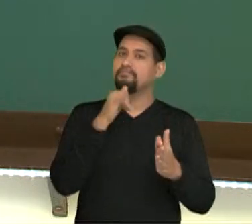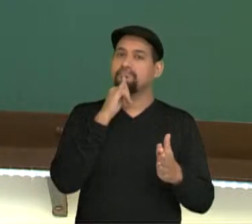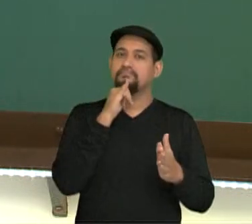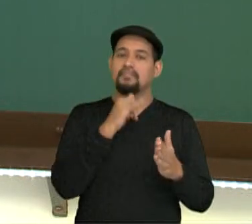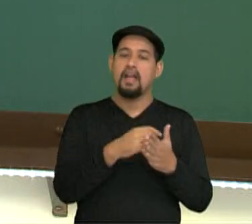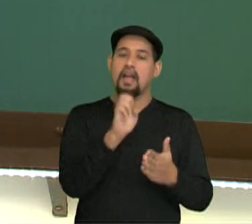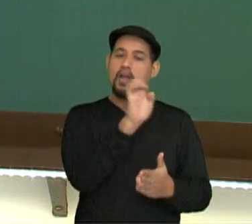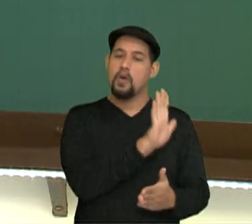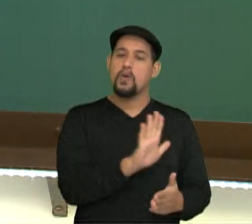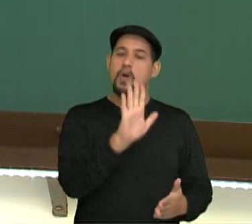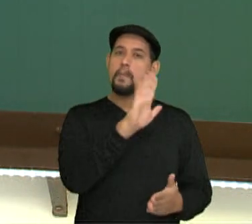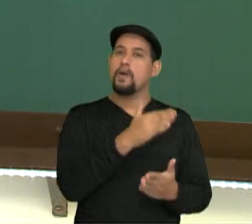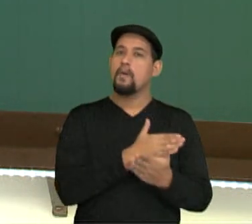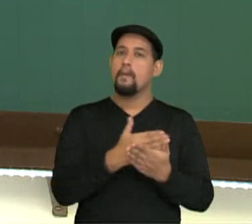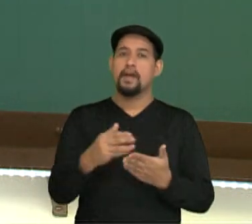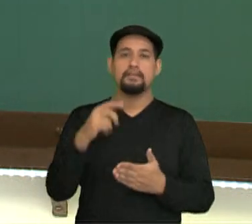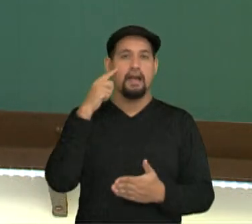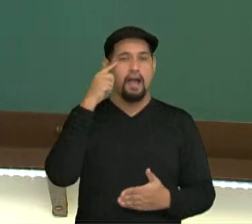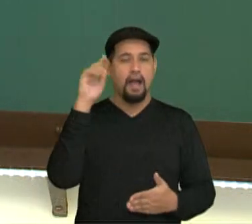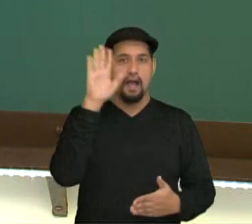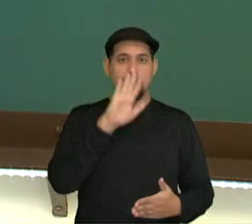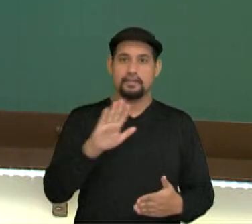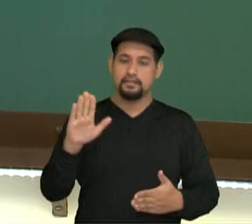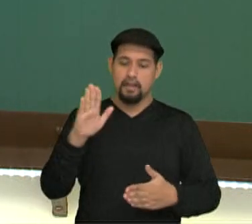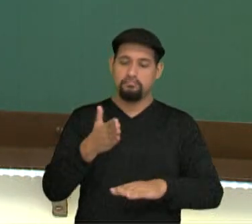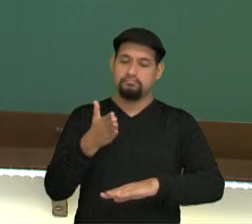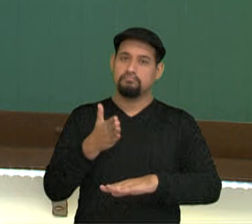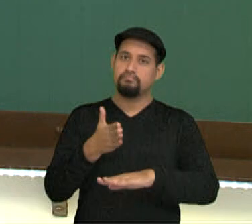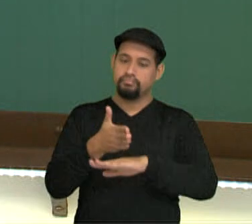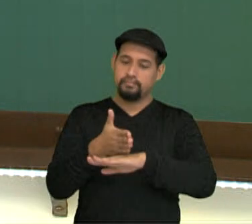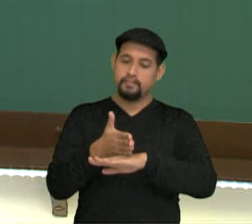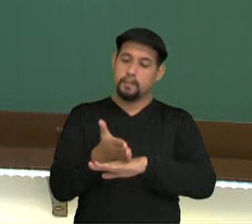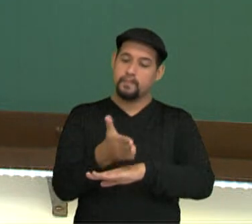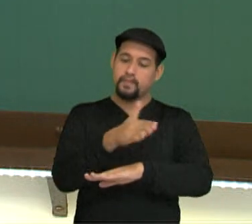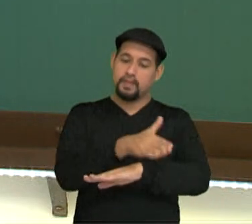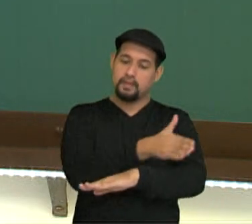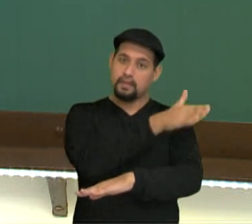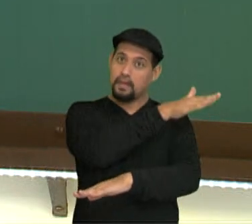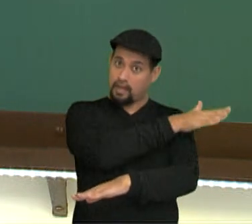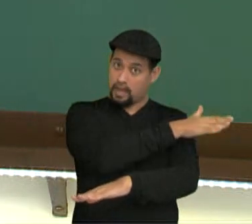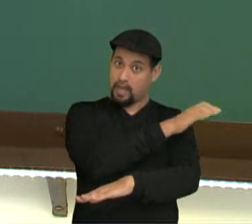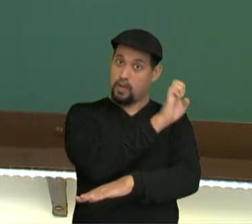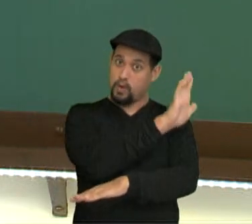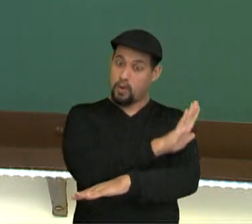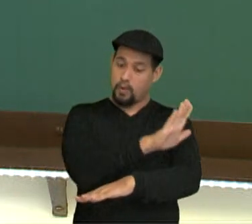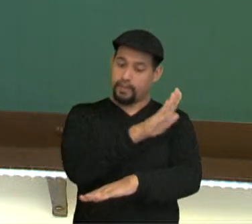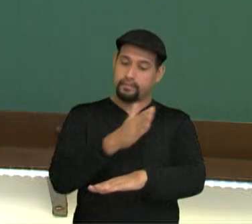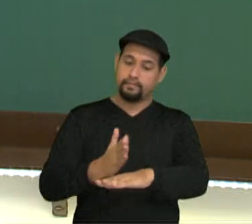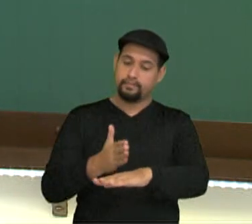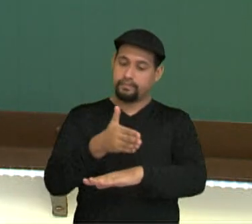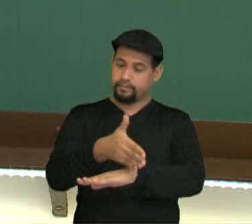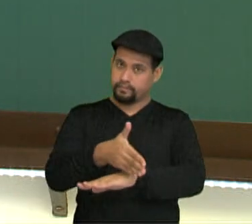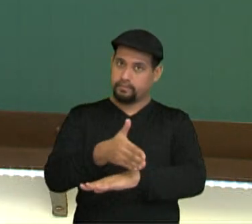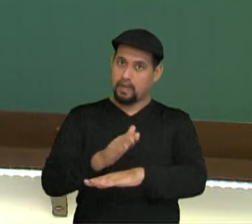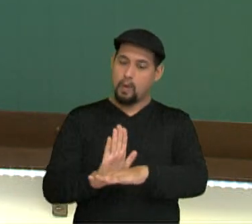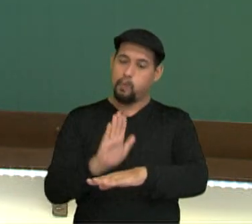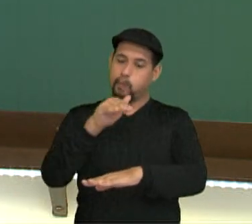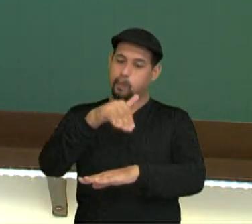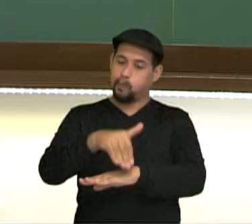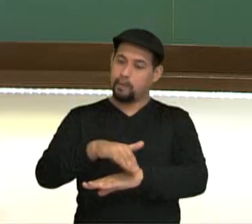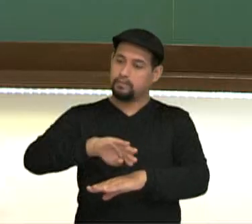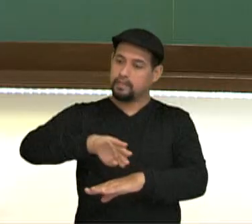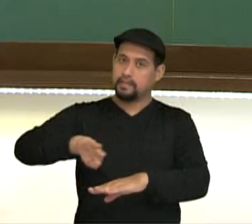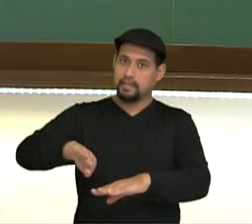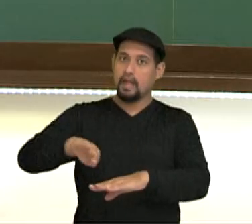Europa e aonde começa a Ásia. E esse conjunto de montanhas ele é uma formação geológica antiga.